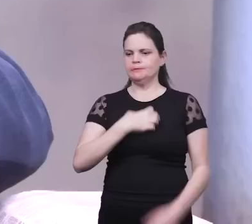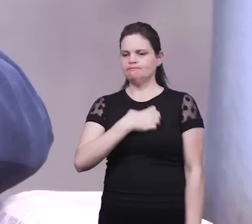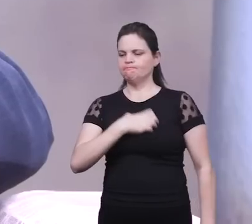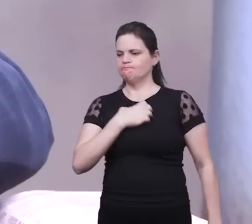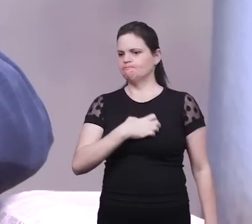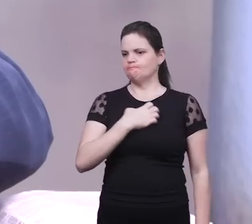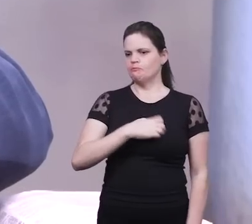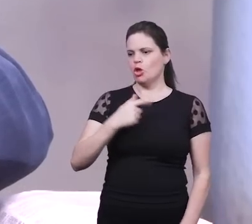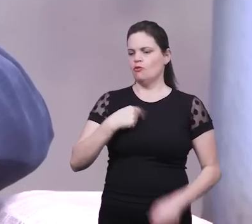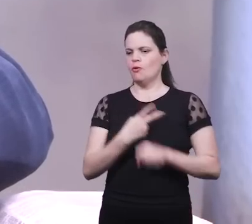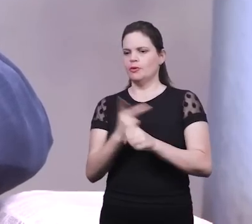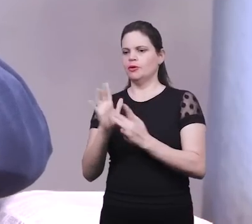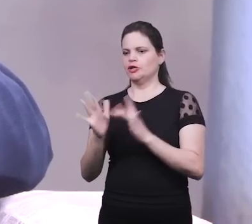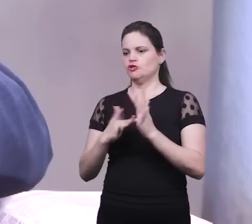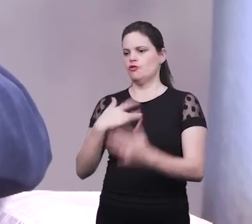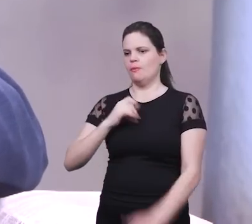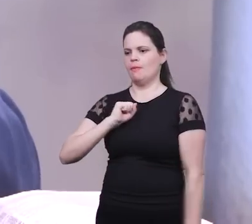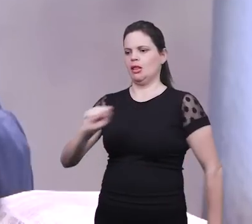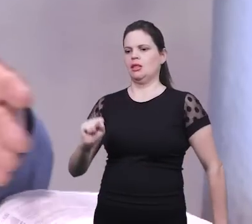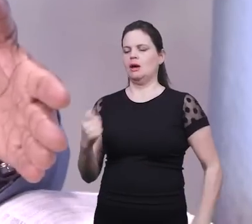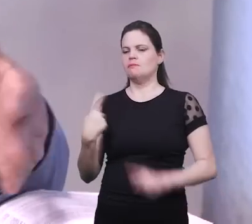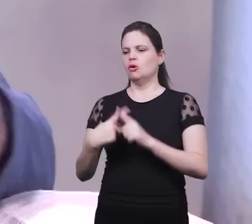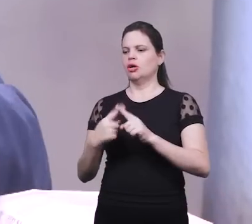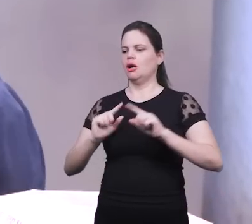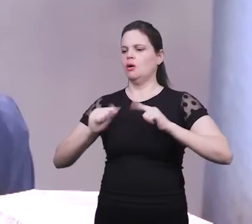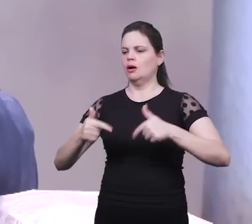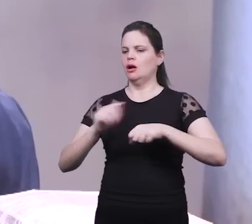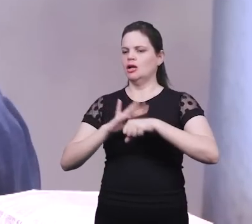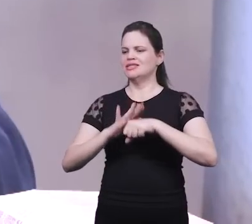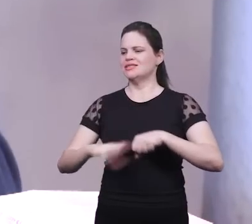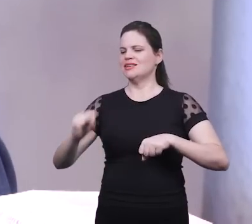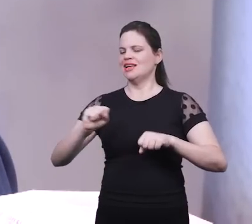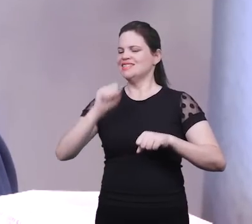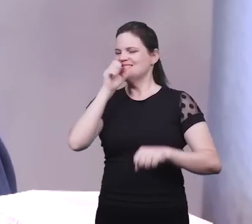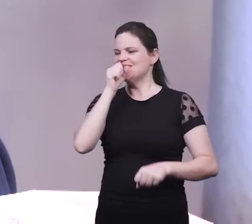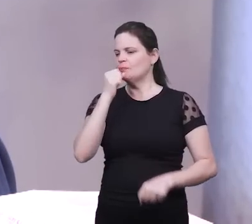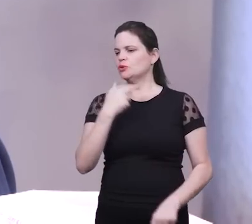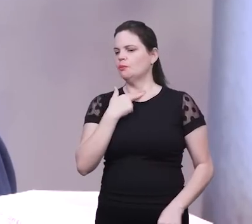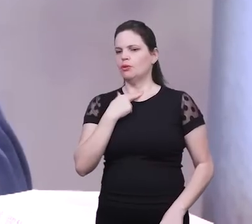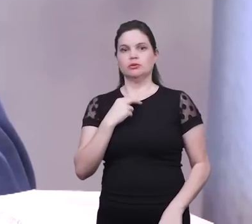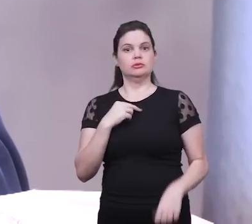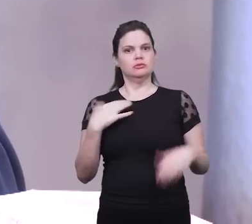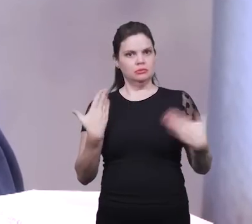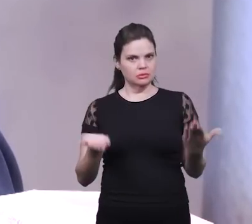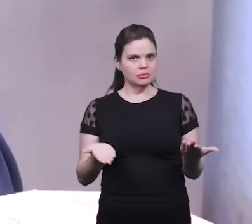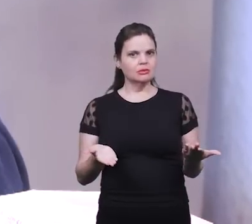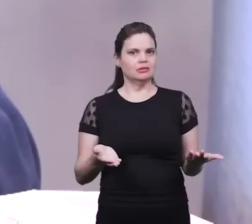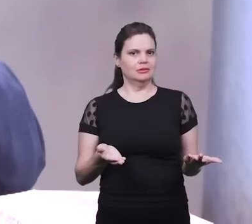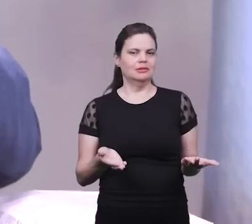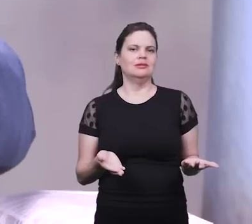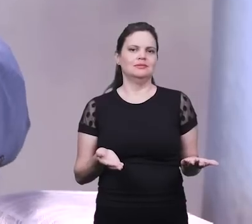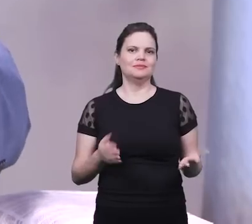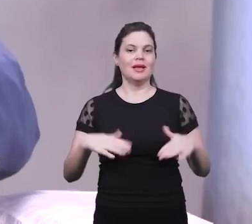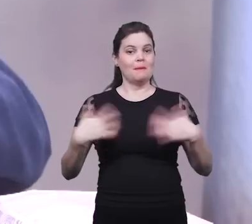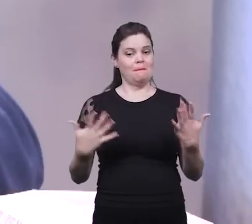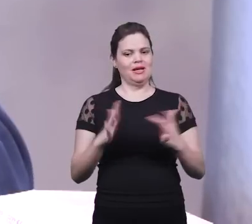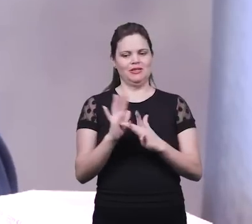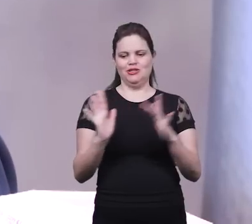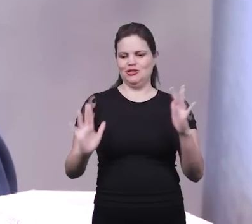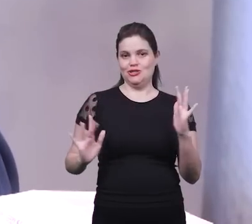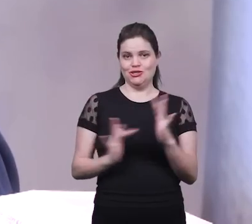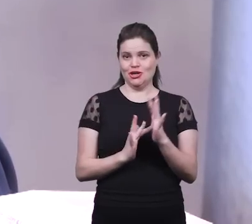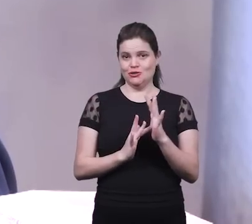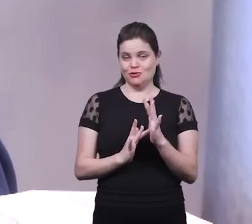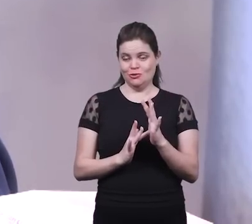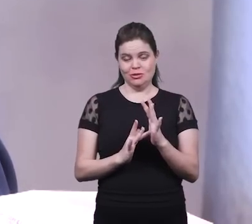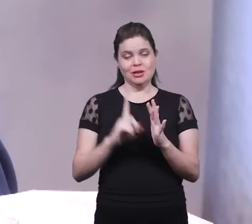no sábado. Jesus é o nosso descanso, ele é o sábado, né? Ele não é a preocupação de ter que guardar um dia, para ir